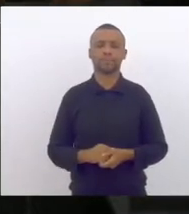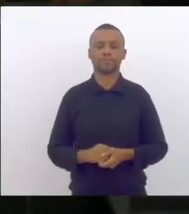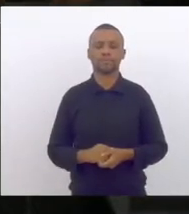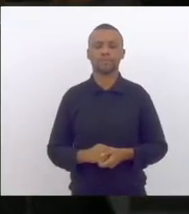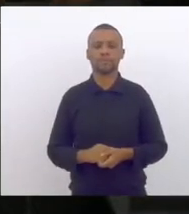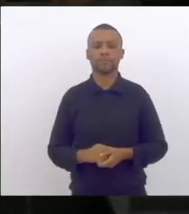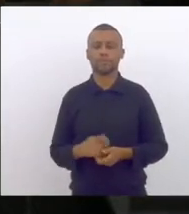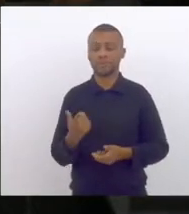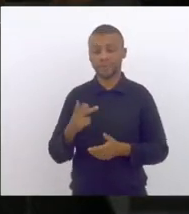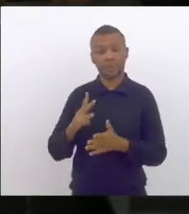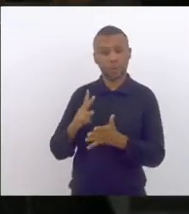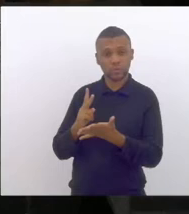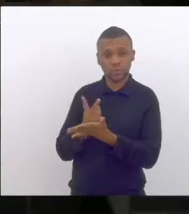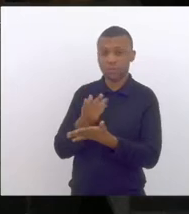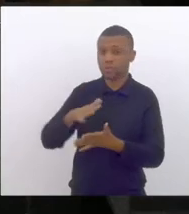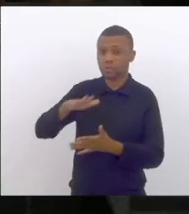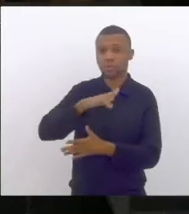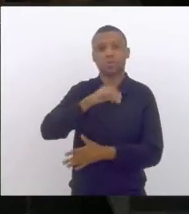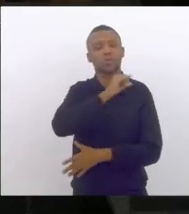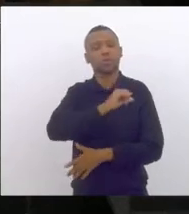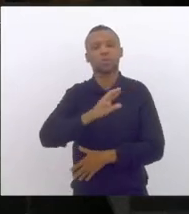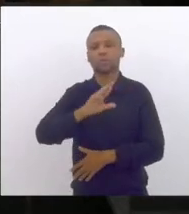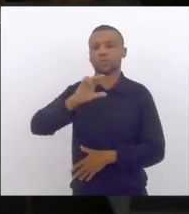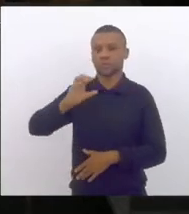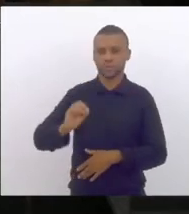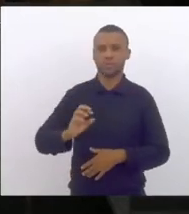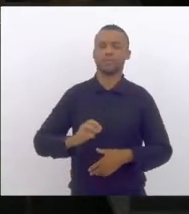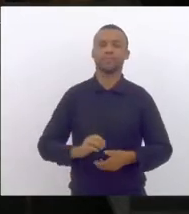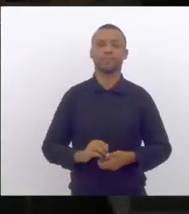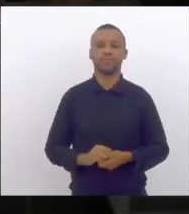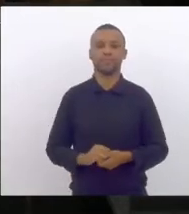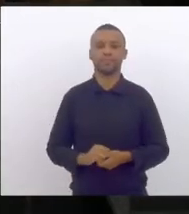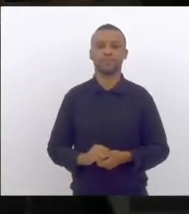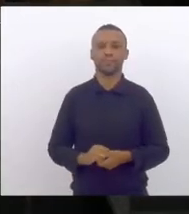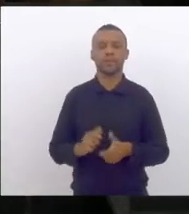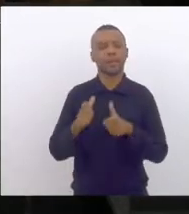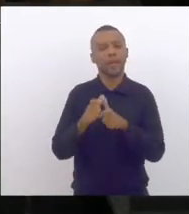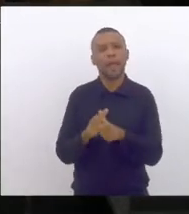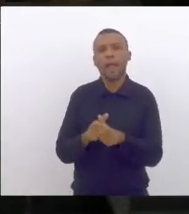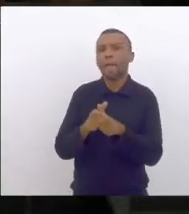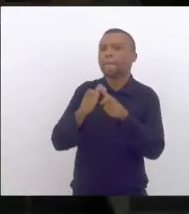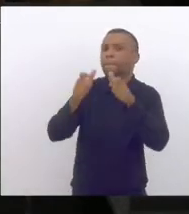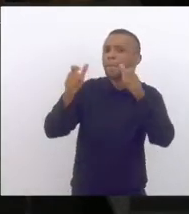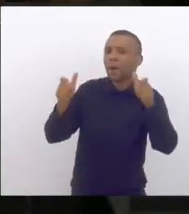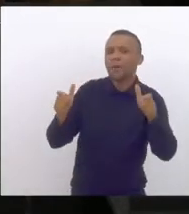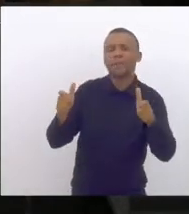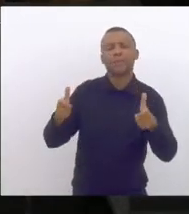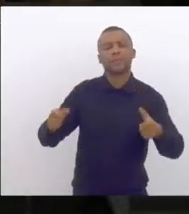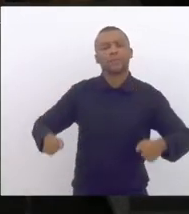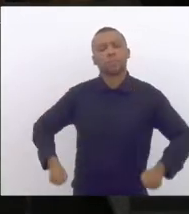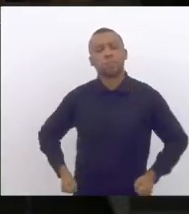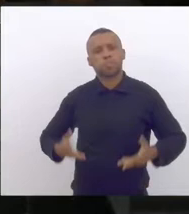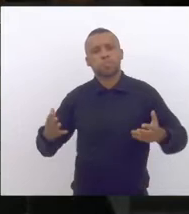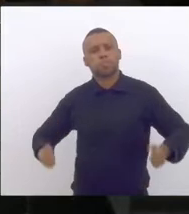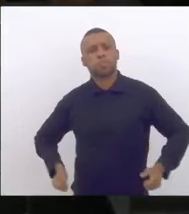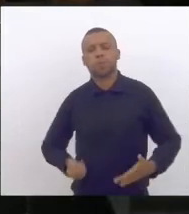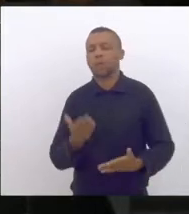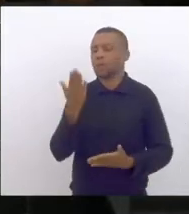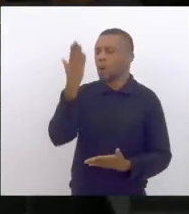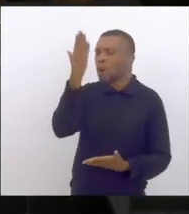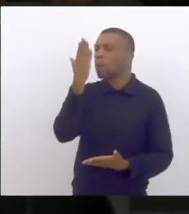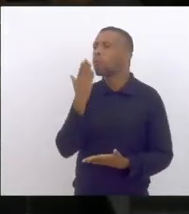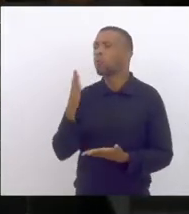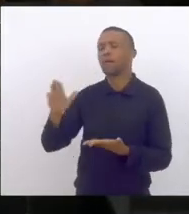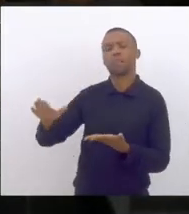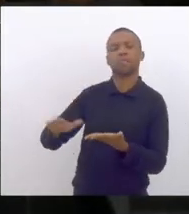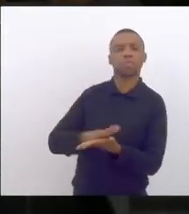no nosso Estado do Rio de Janeiro e a grande maioria desse desperdício do dinheiro público no